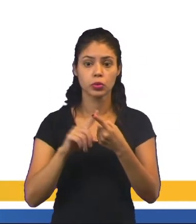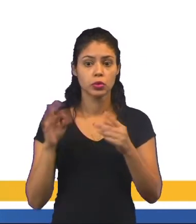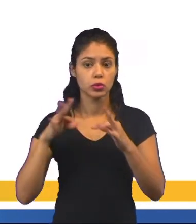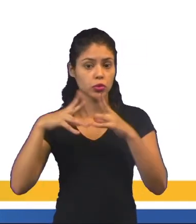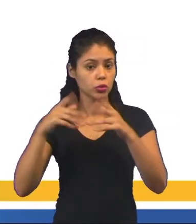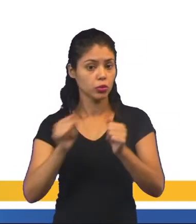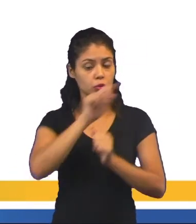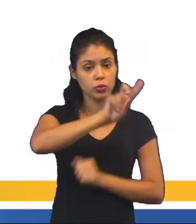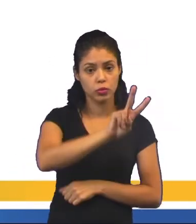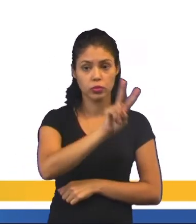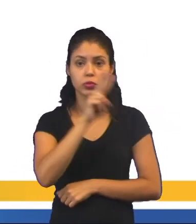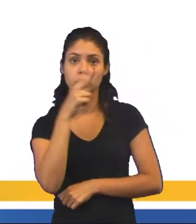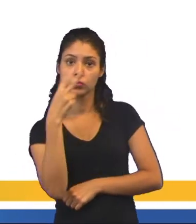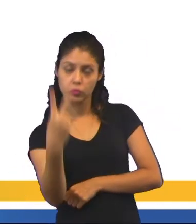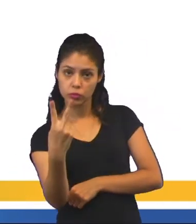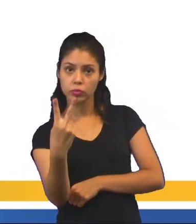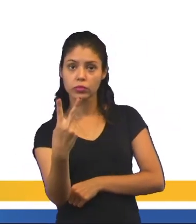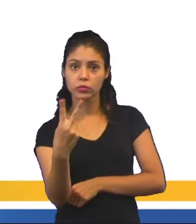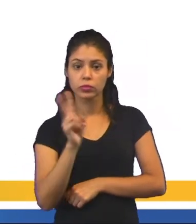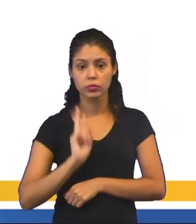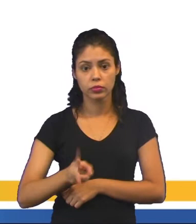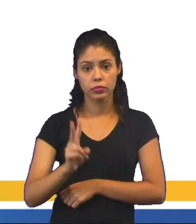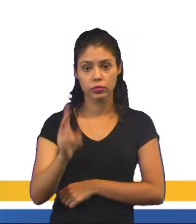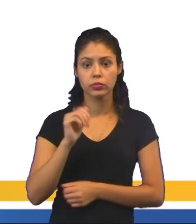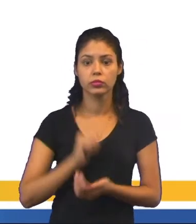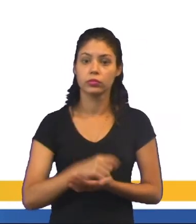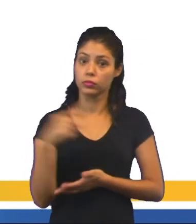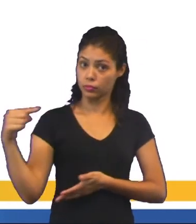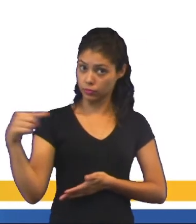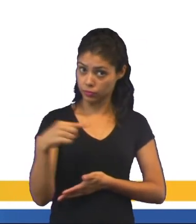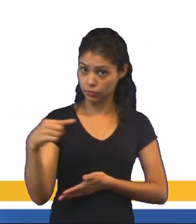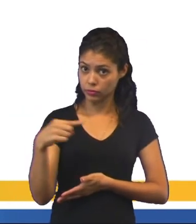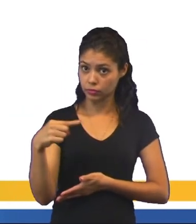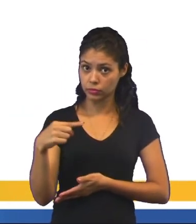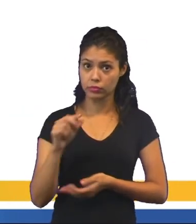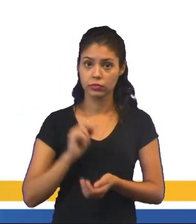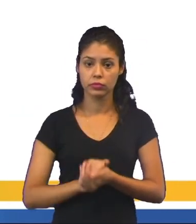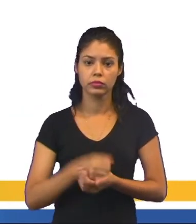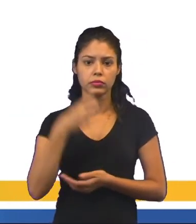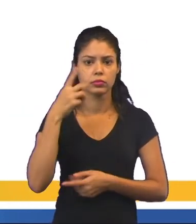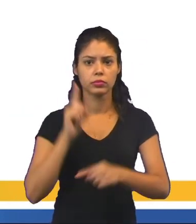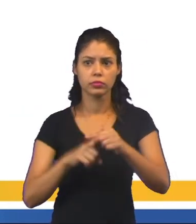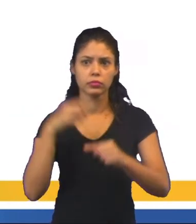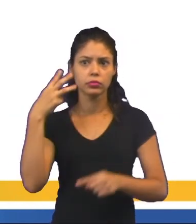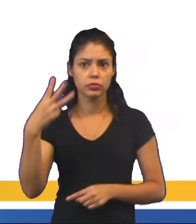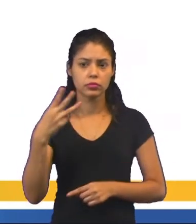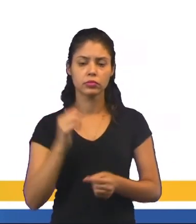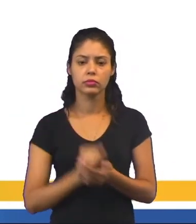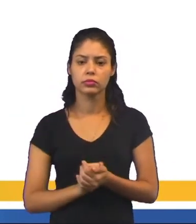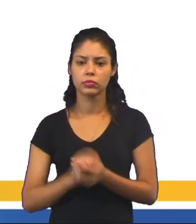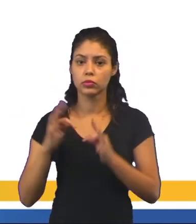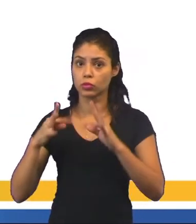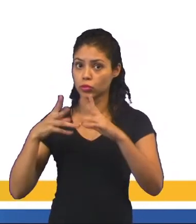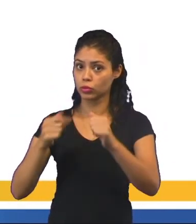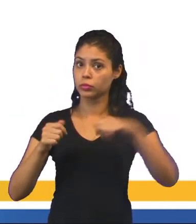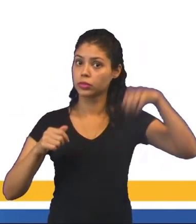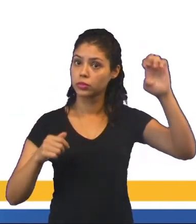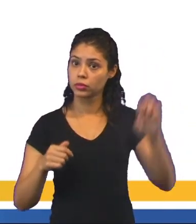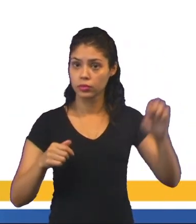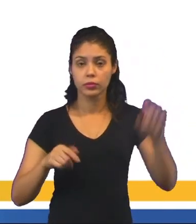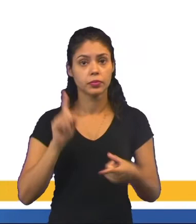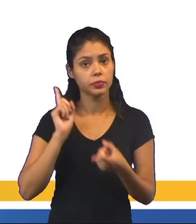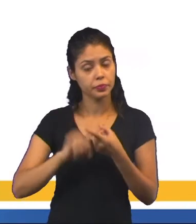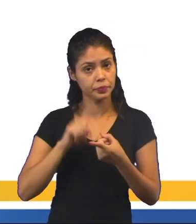para a direita, seguida, menos, mais 3 multiplicações, toda para a esquerda,